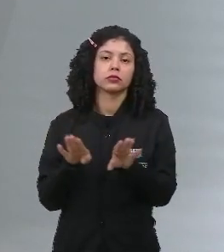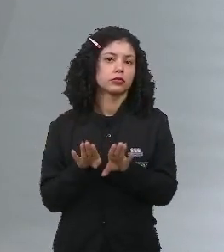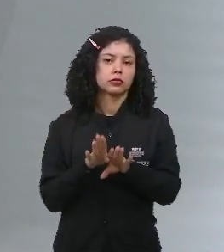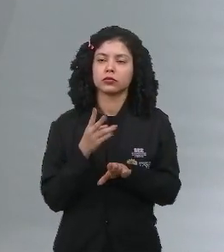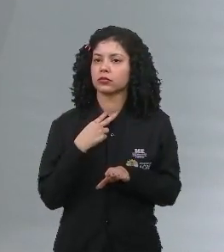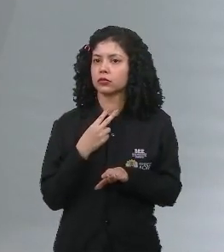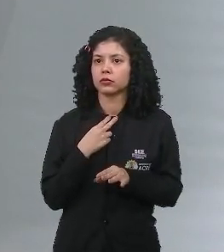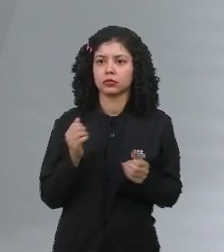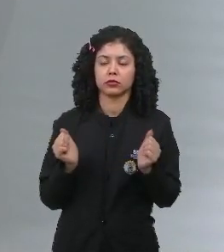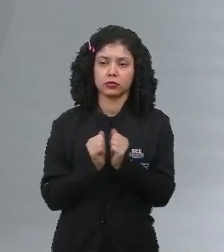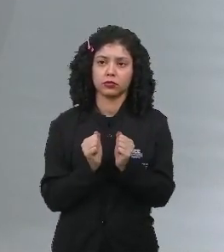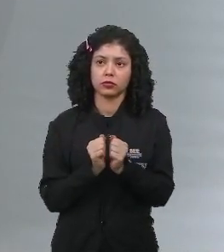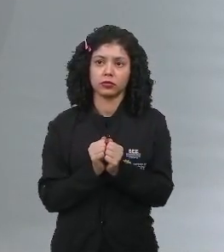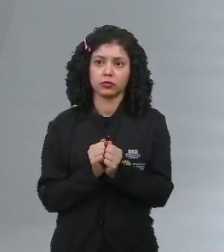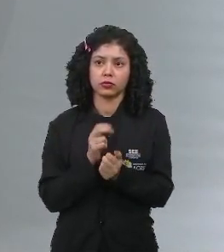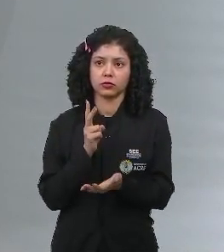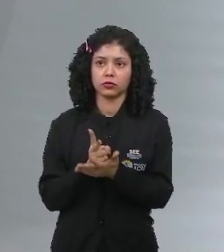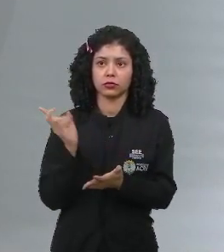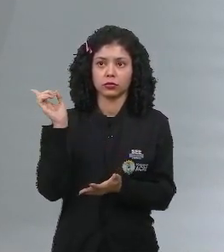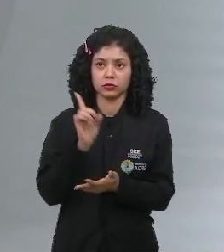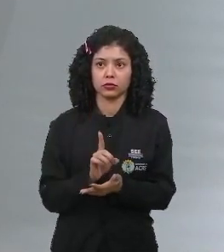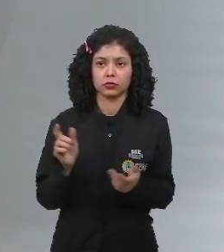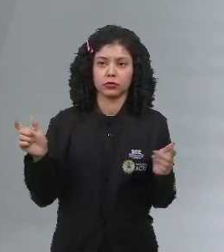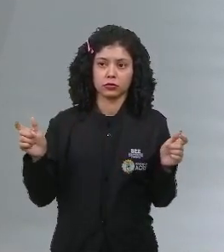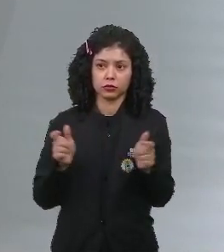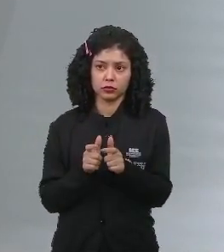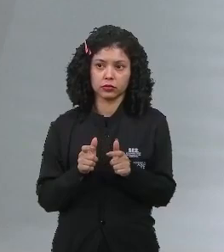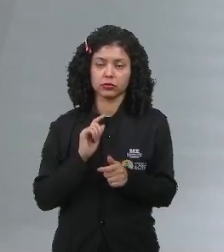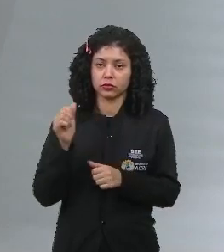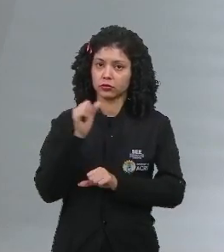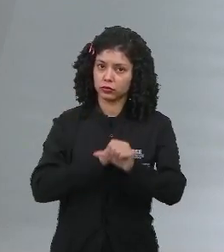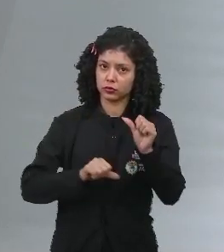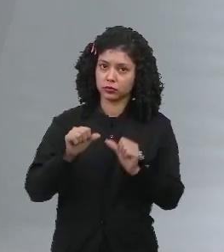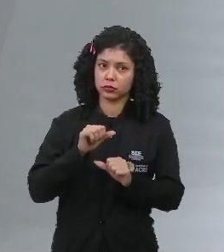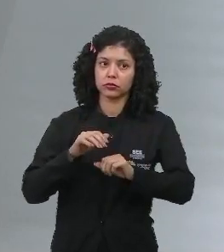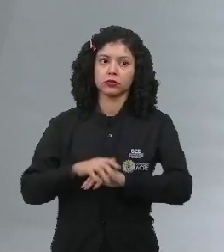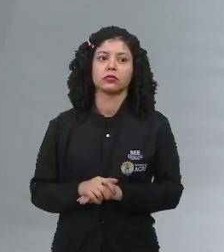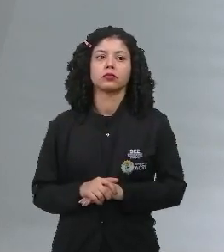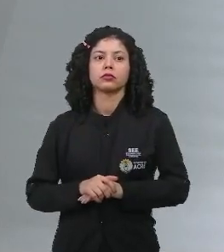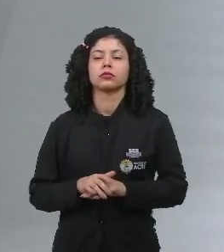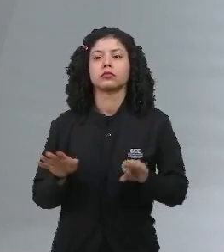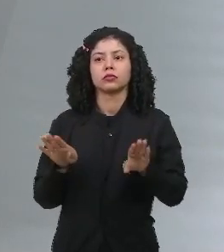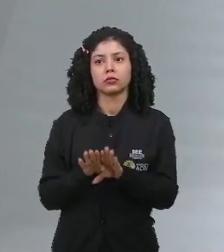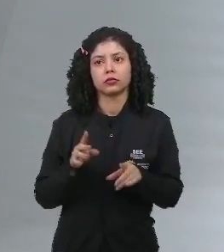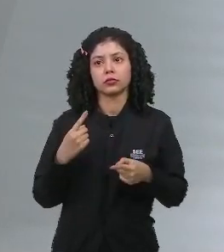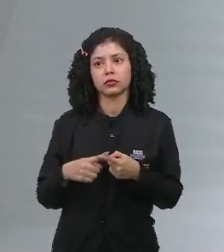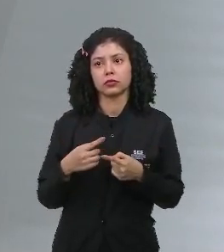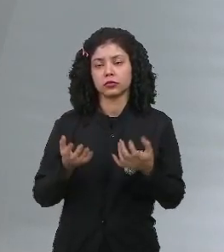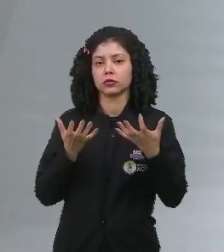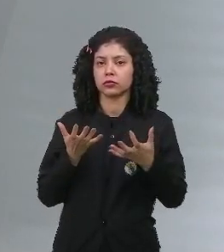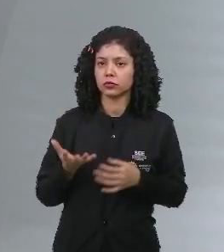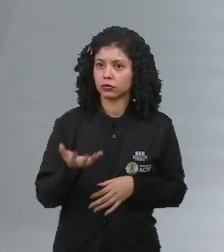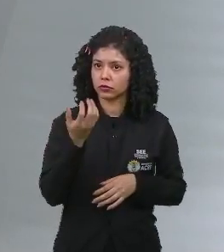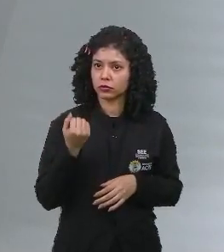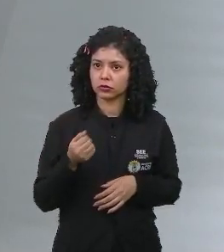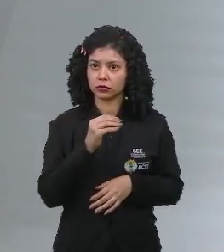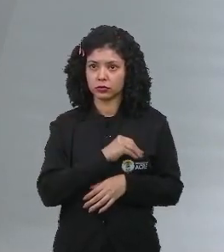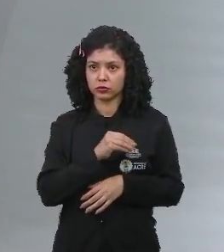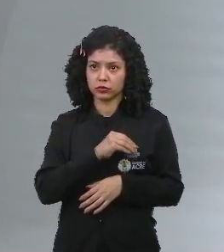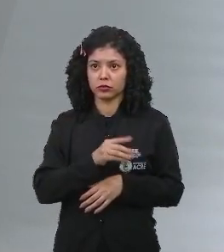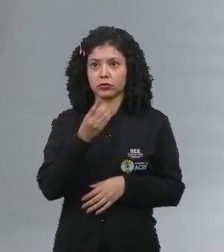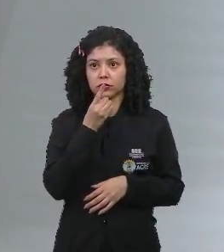juntar com outras pessoas para ter os seus direitos diminuídos pelo contrário eu dou aula porque eu quero receber dinheiro para minha